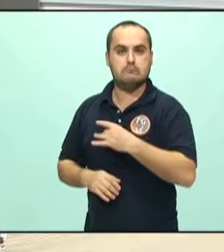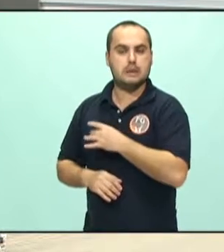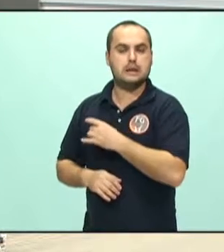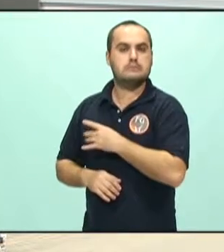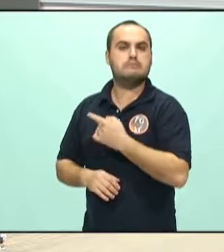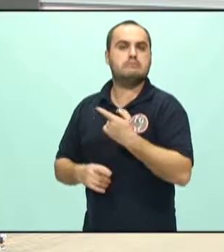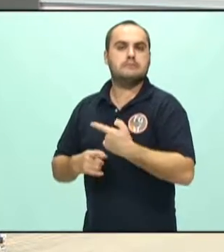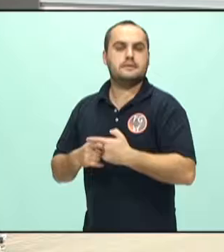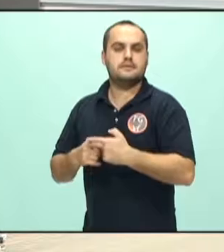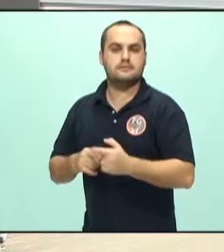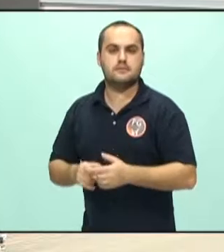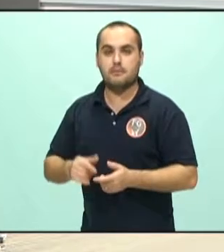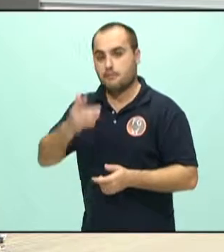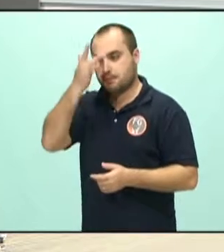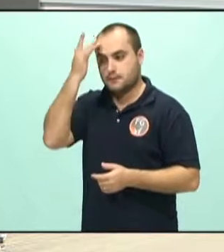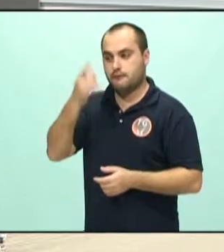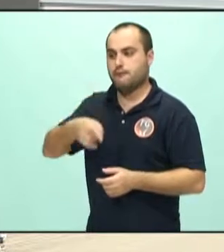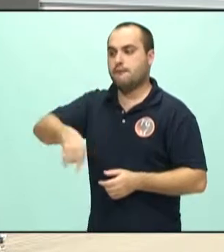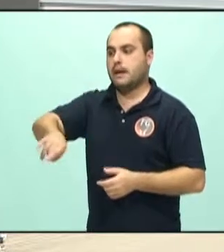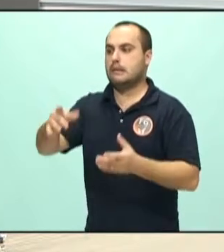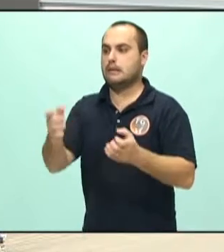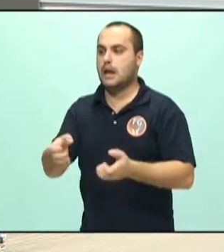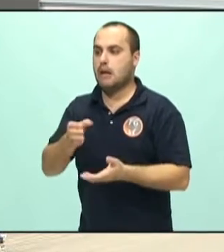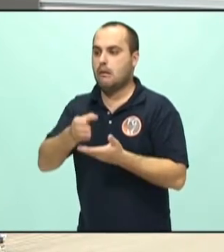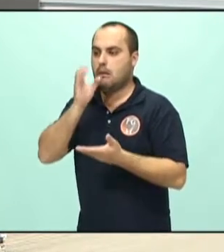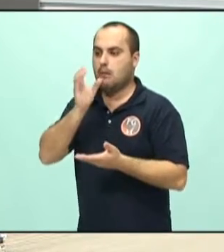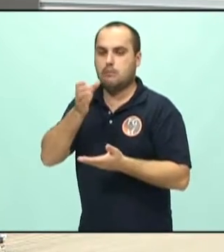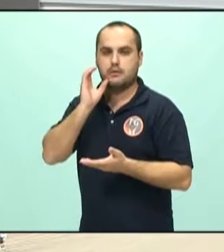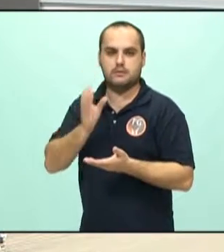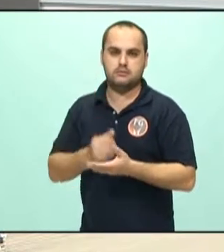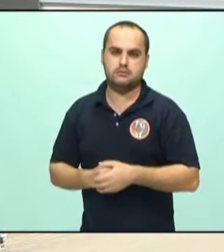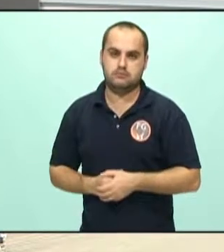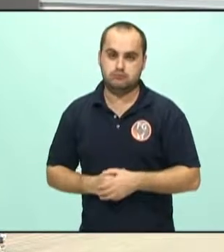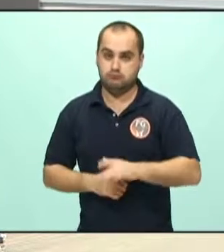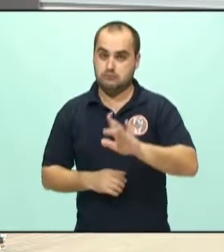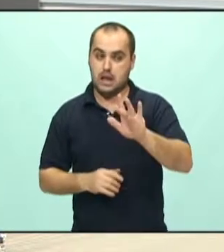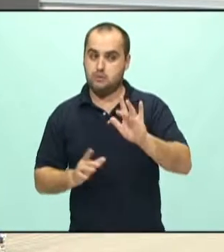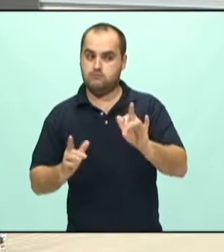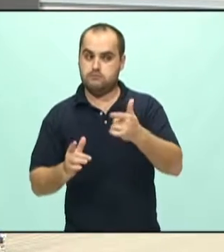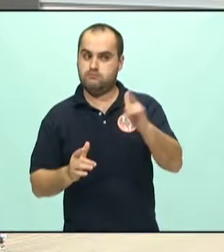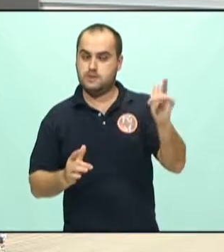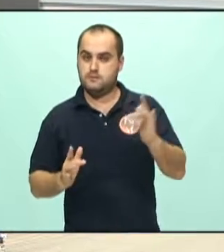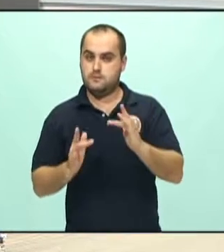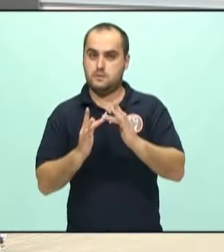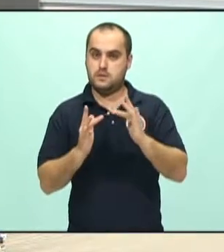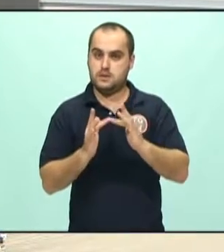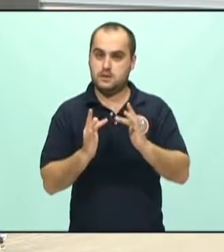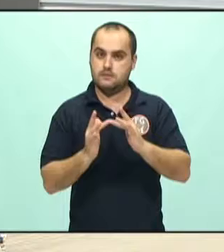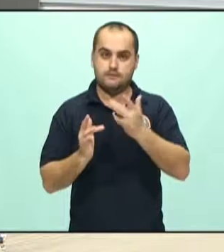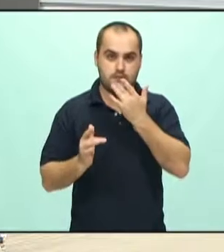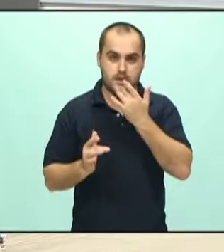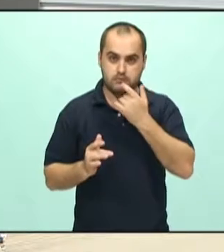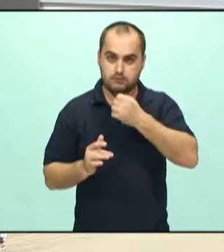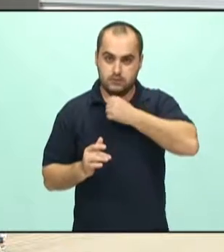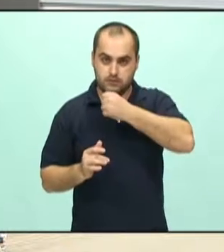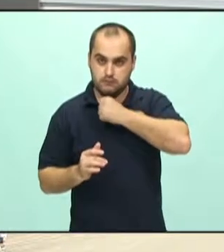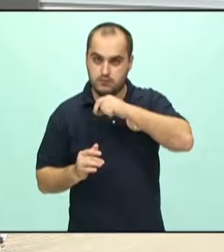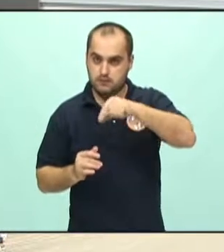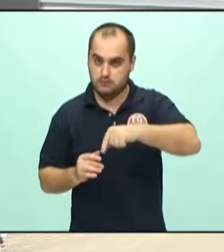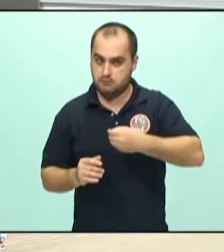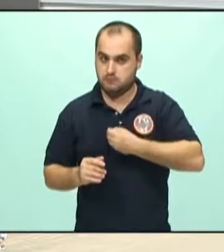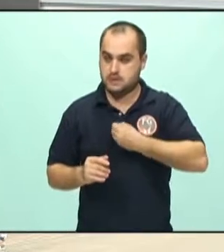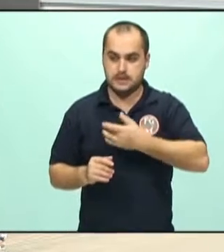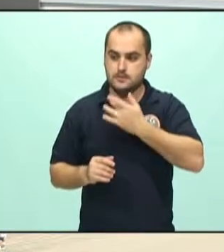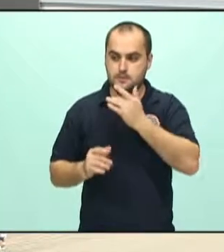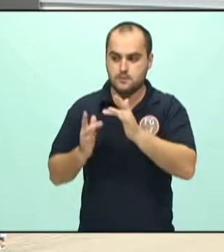quer sair com o copo é eu acredito eu não tive esse contato prévio né da até da entrevista aqui né com vocês